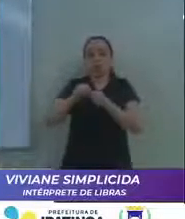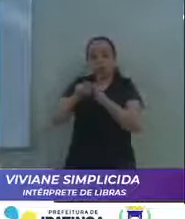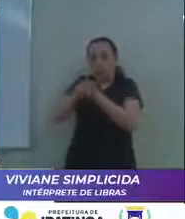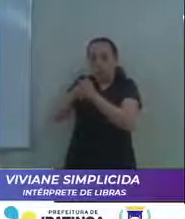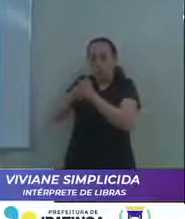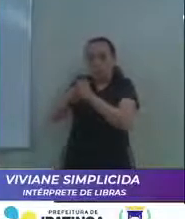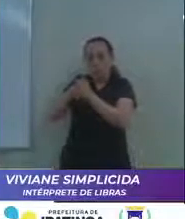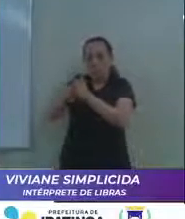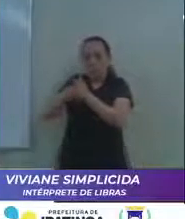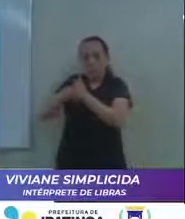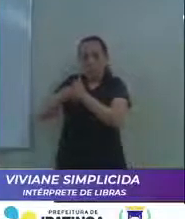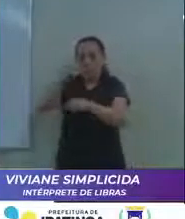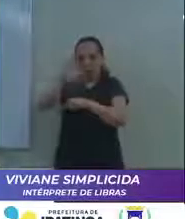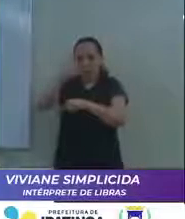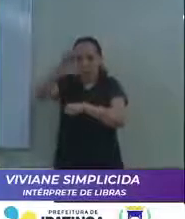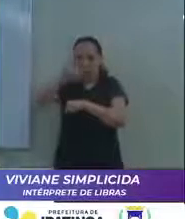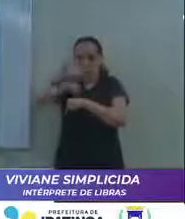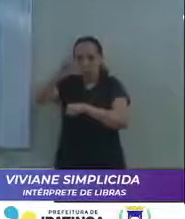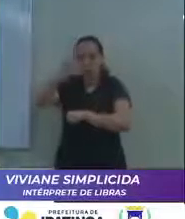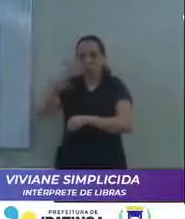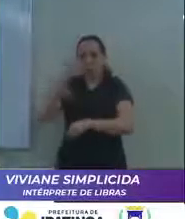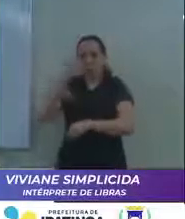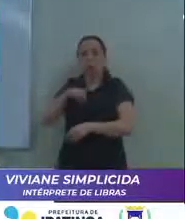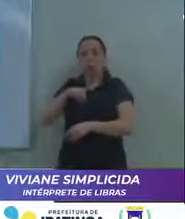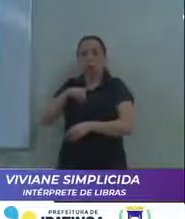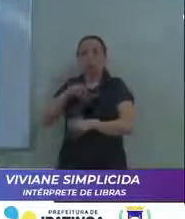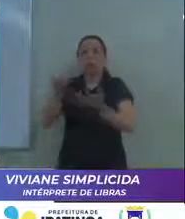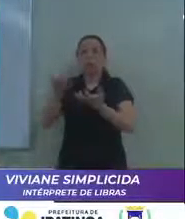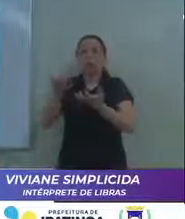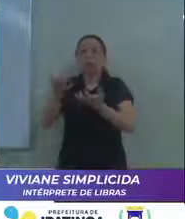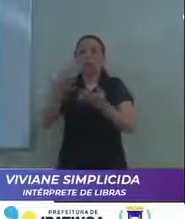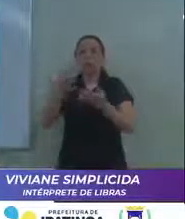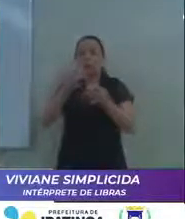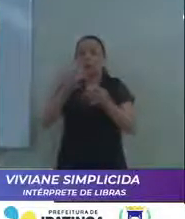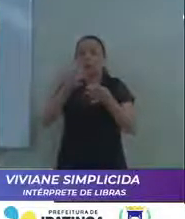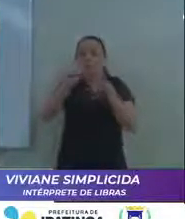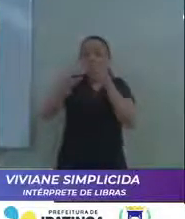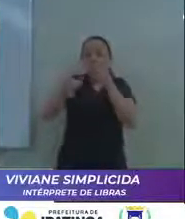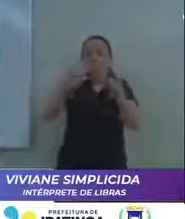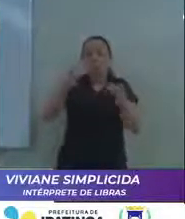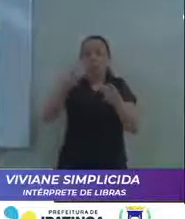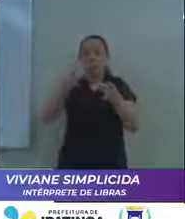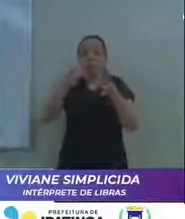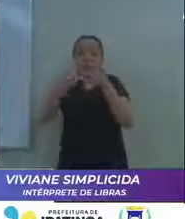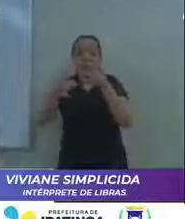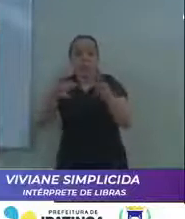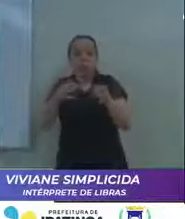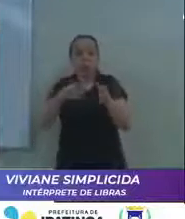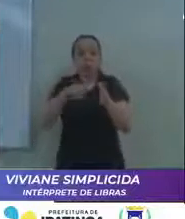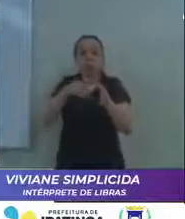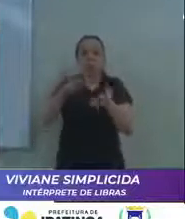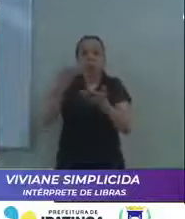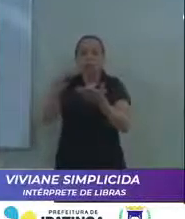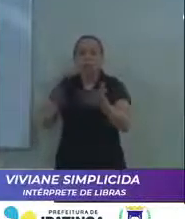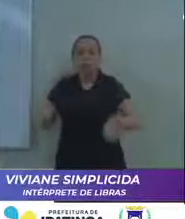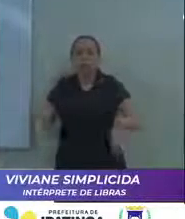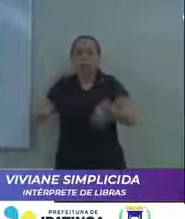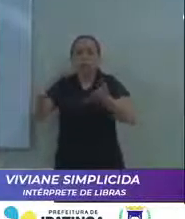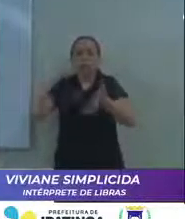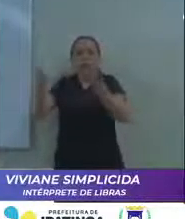pesquisa justamente que a gente quer propor um programa de promoção da saúde vocal para